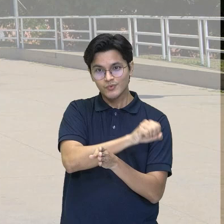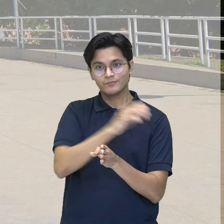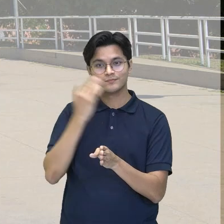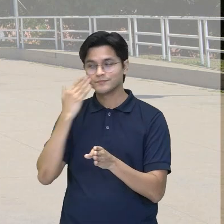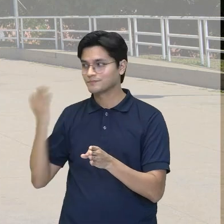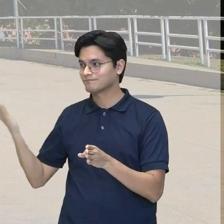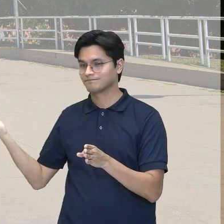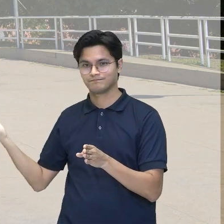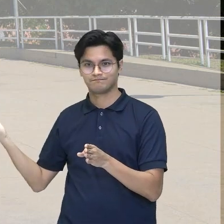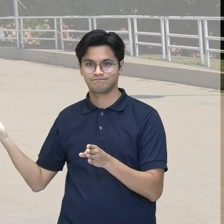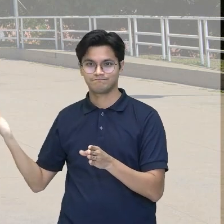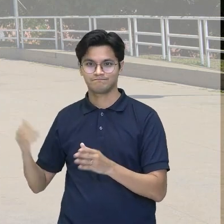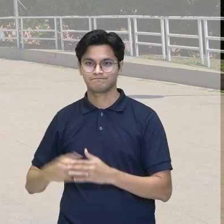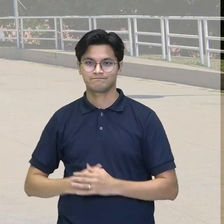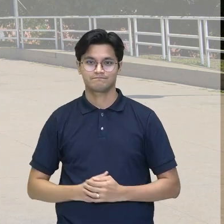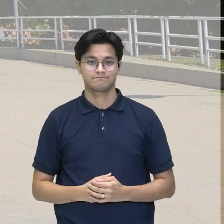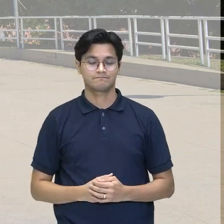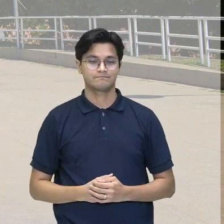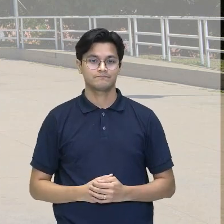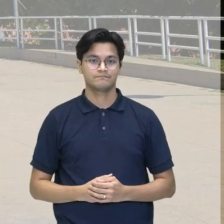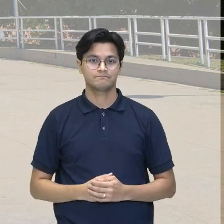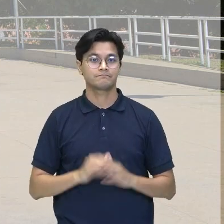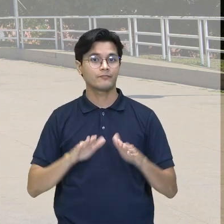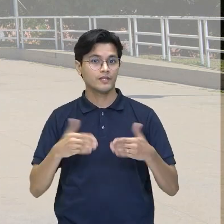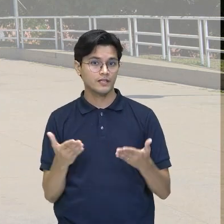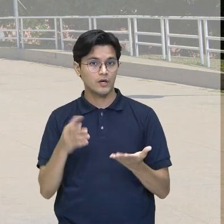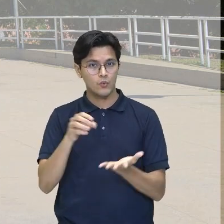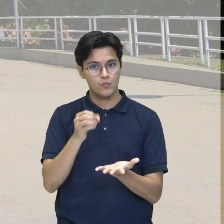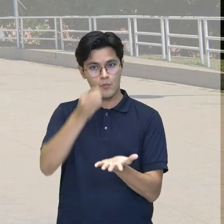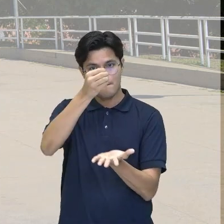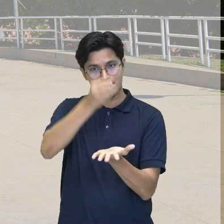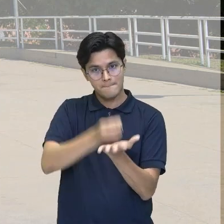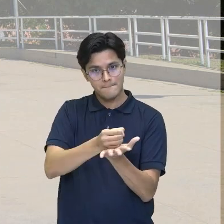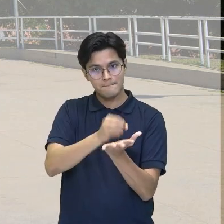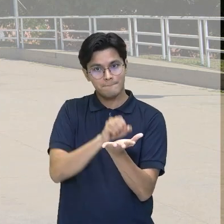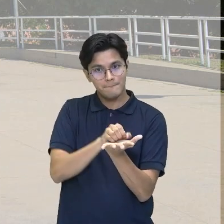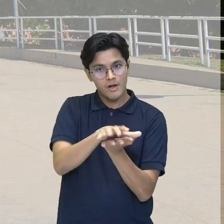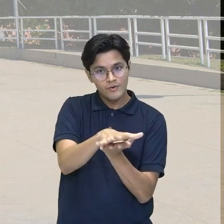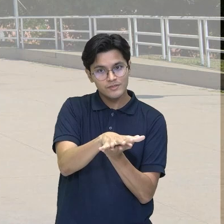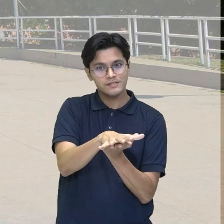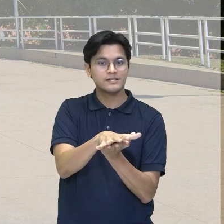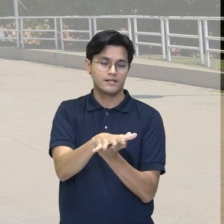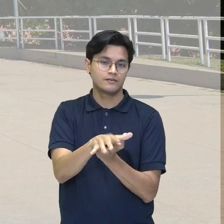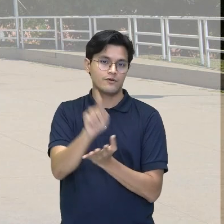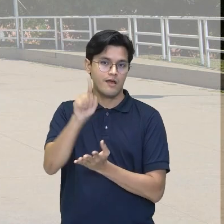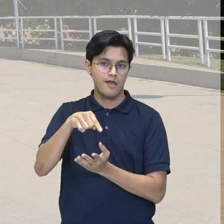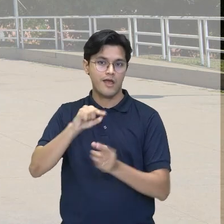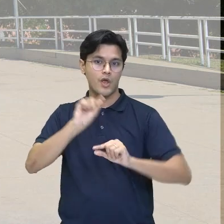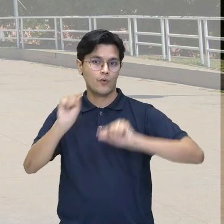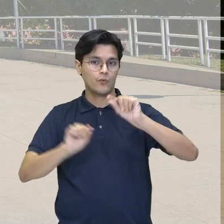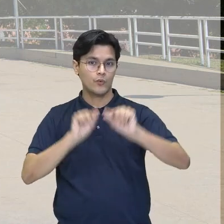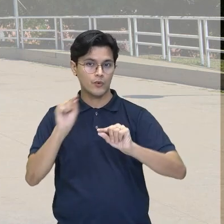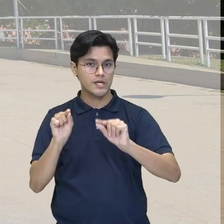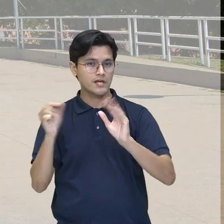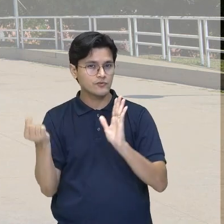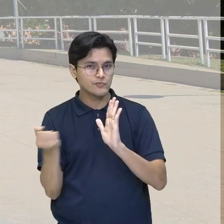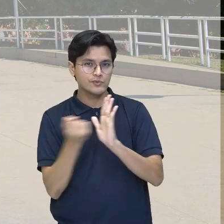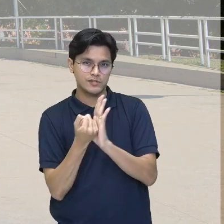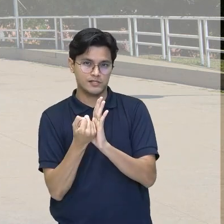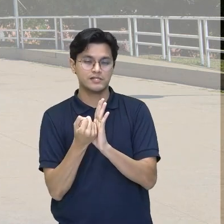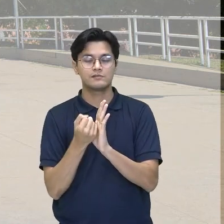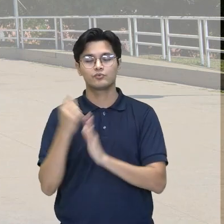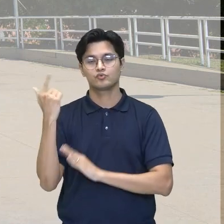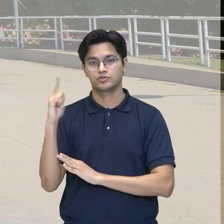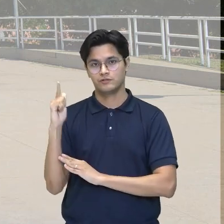hemisfério da Terra. Então, o Marco Zero, ele é o marco geográfico, né, que simboliza